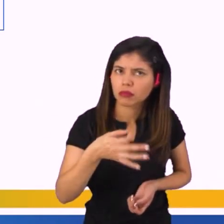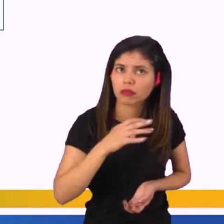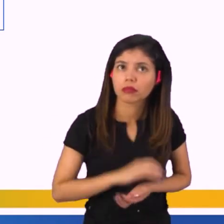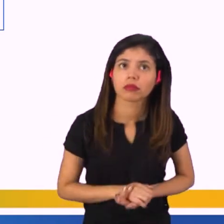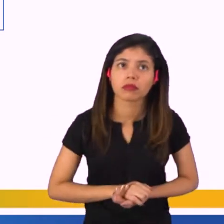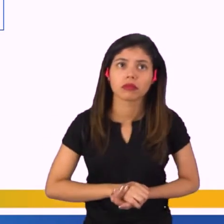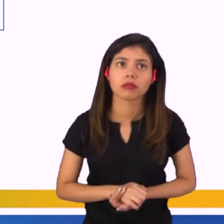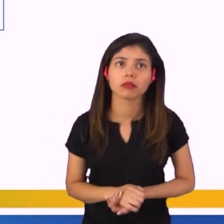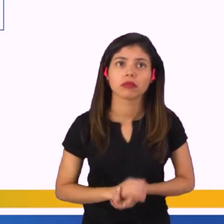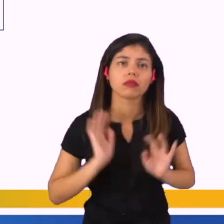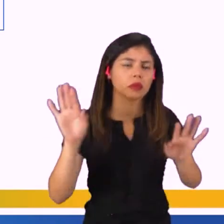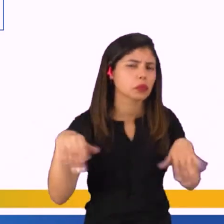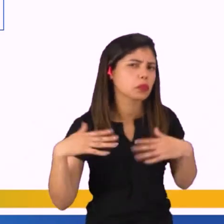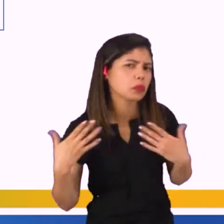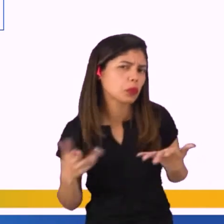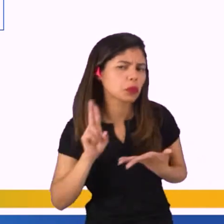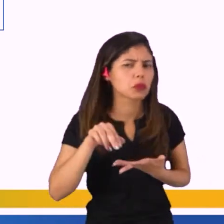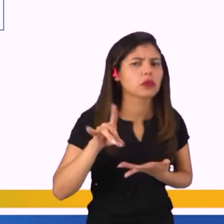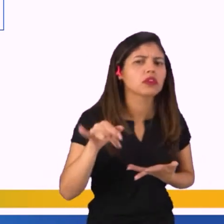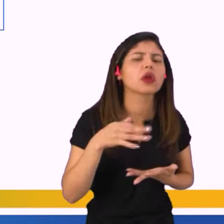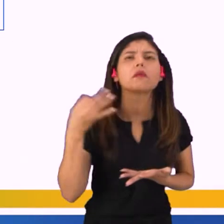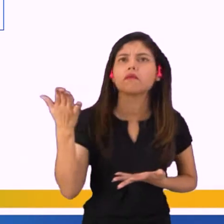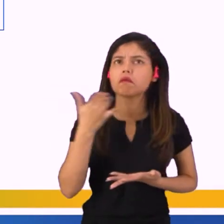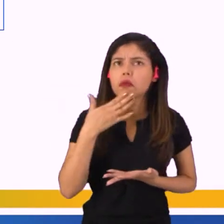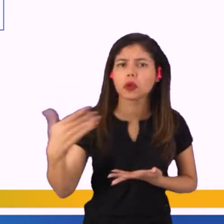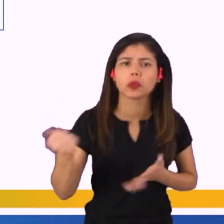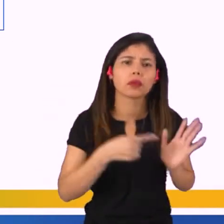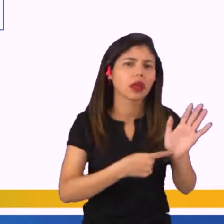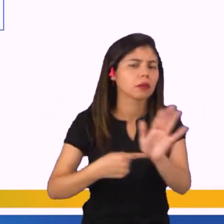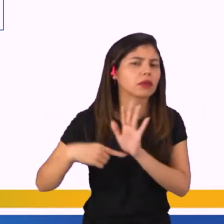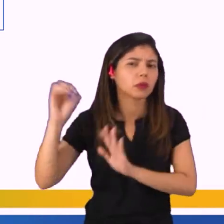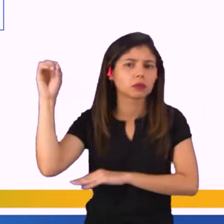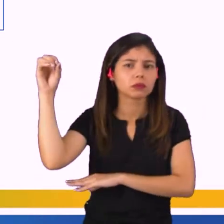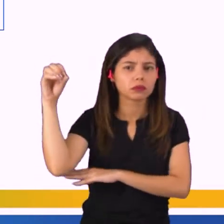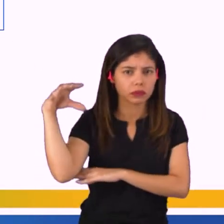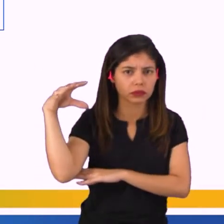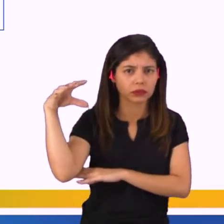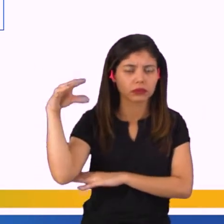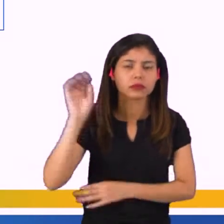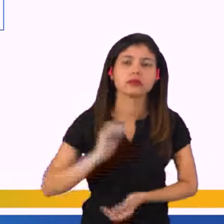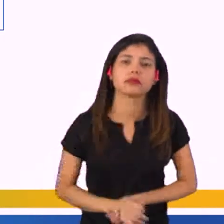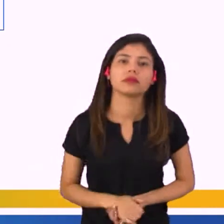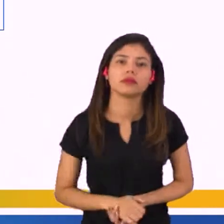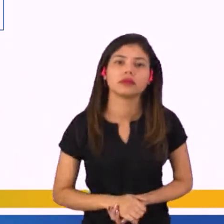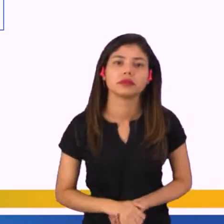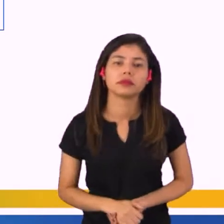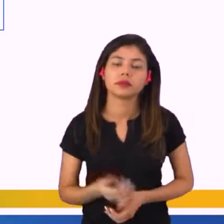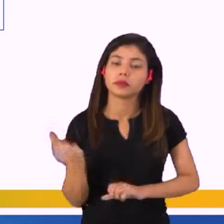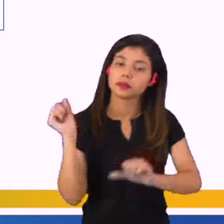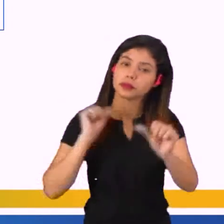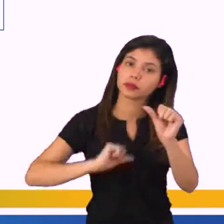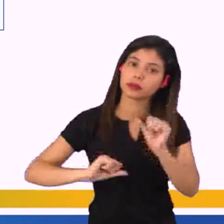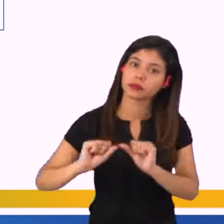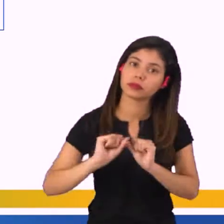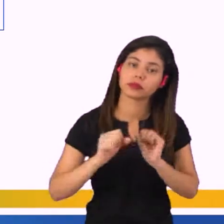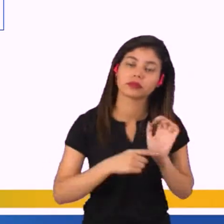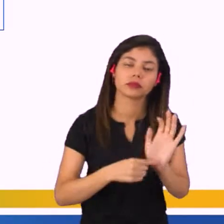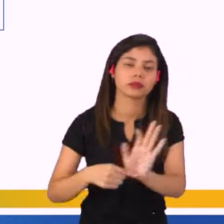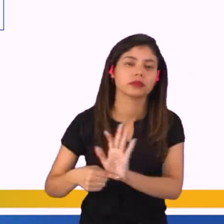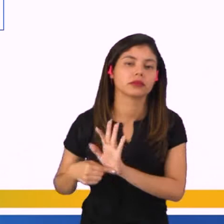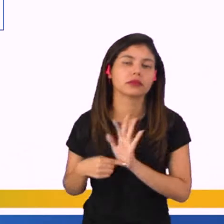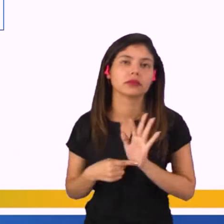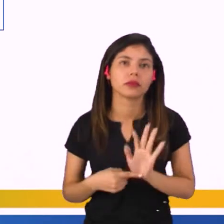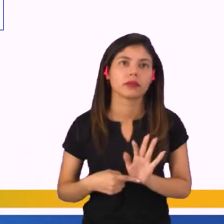expressar a altura do poste? Então, qual seria a unidade mais conveniente? Então, aqui a questão pede para a gente converter a